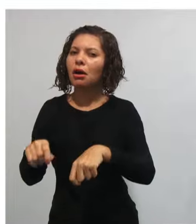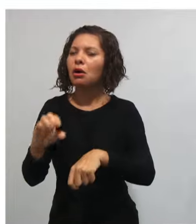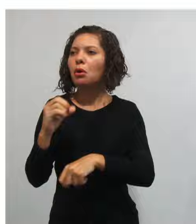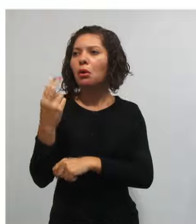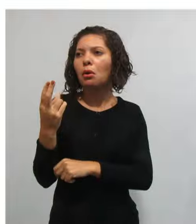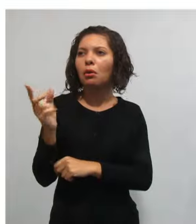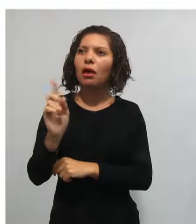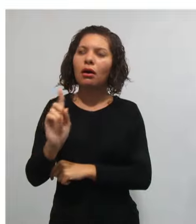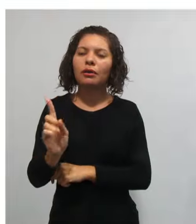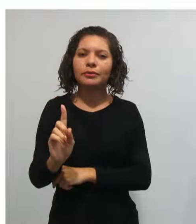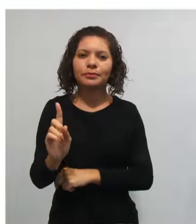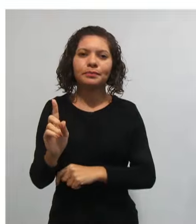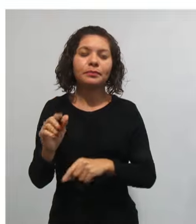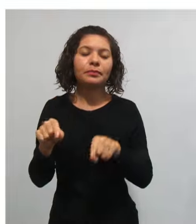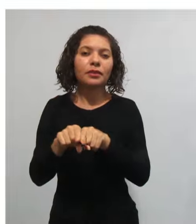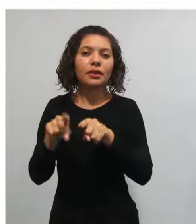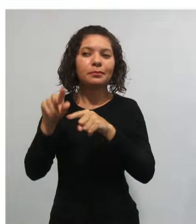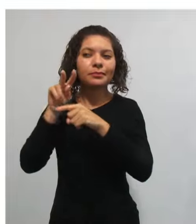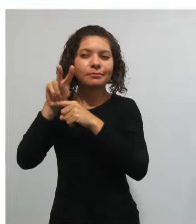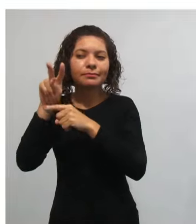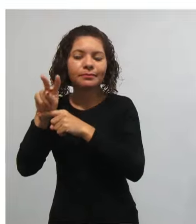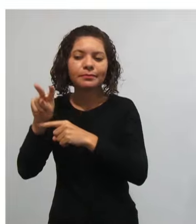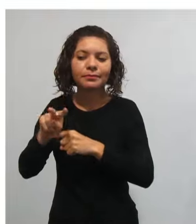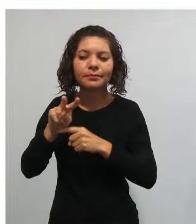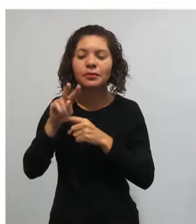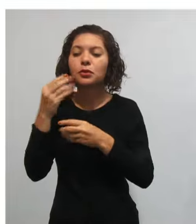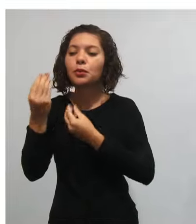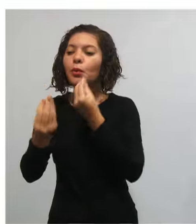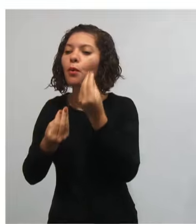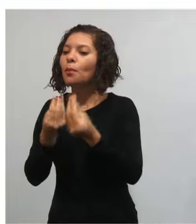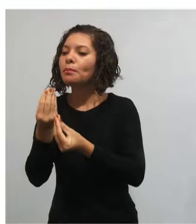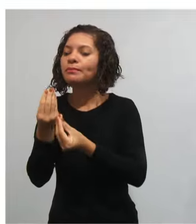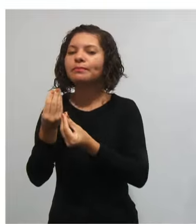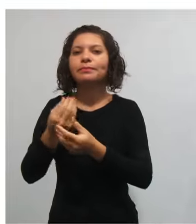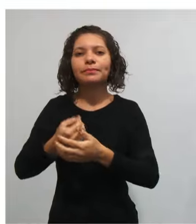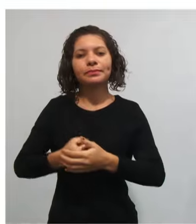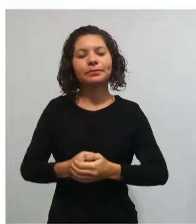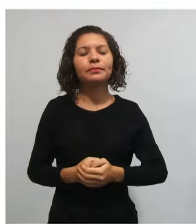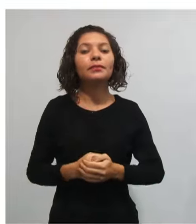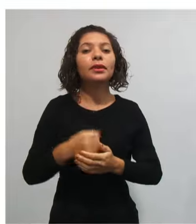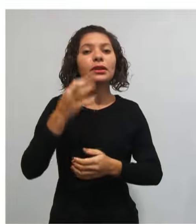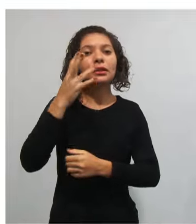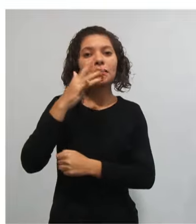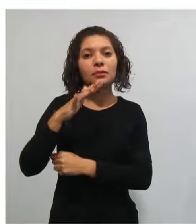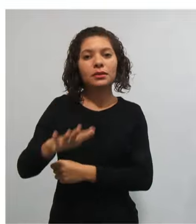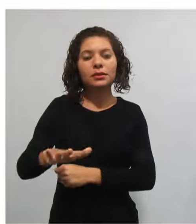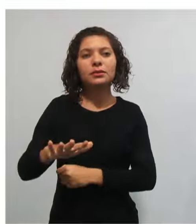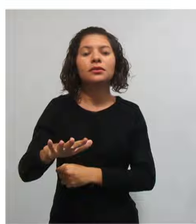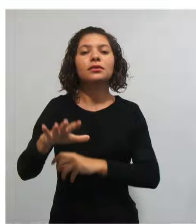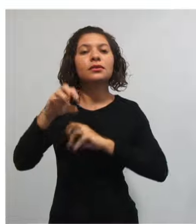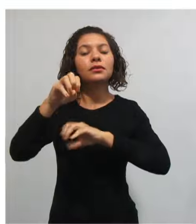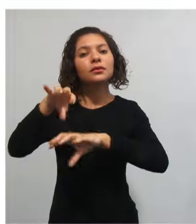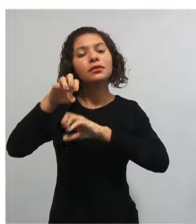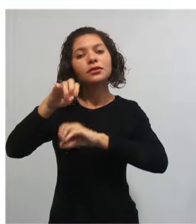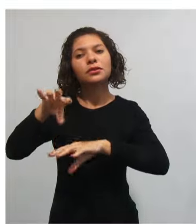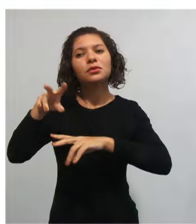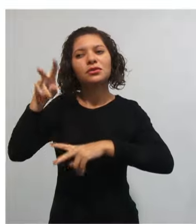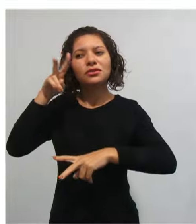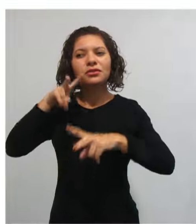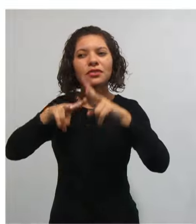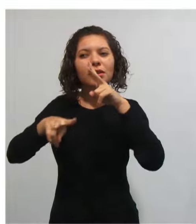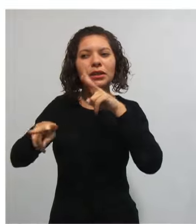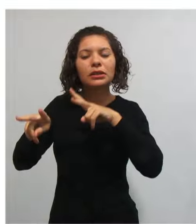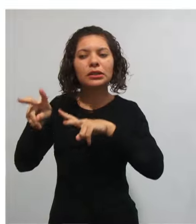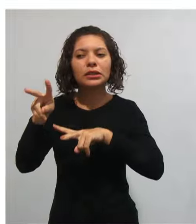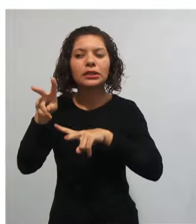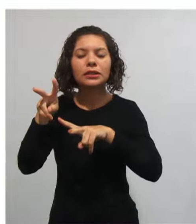nossos alunos e ao mesmo tempo acompanhar a aprendizagem e o desenvolvimento dos nossos alunos na educação infantil por exemplo